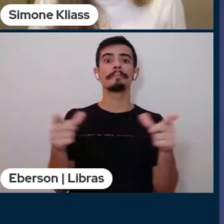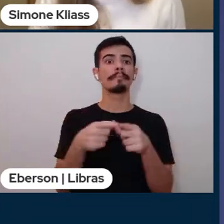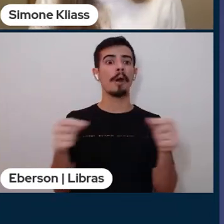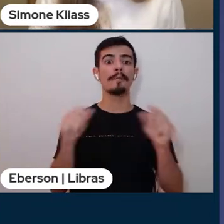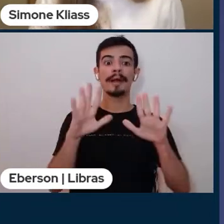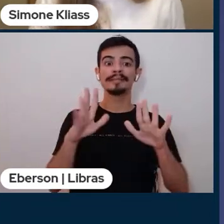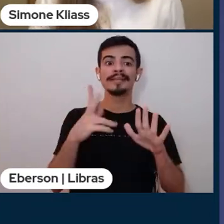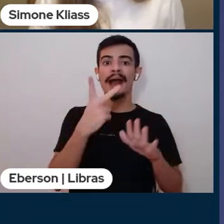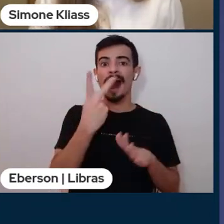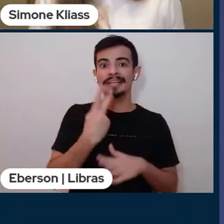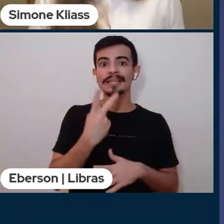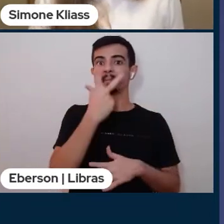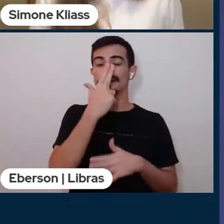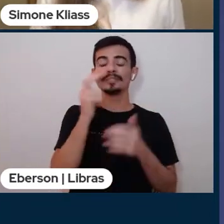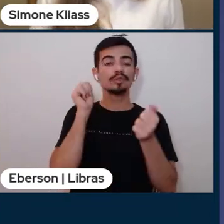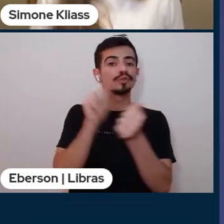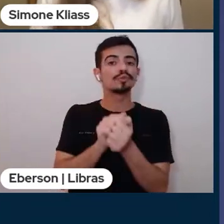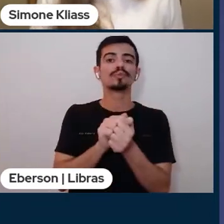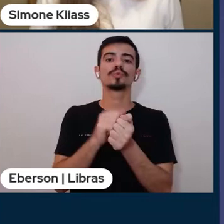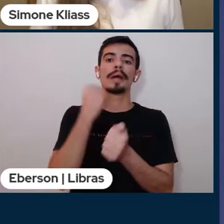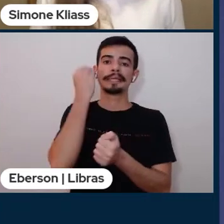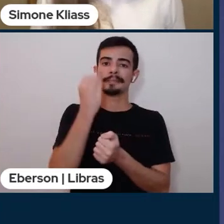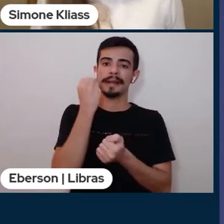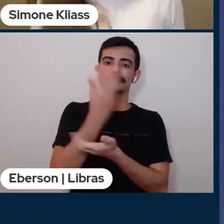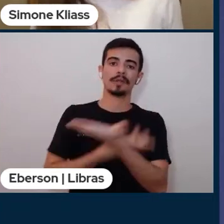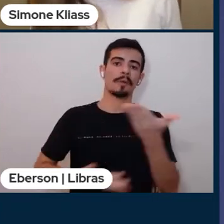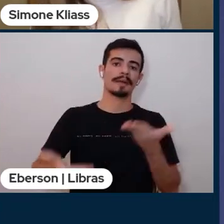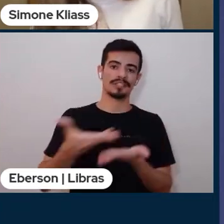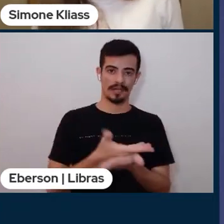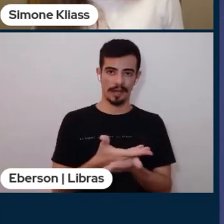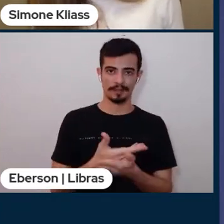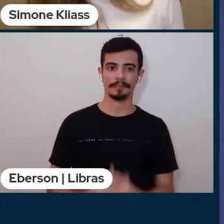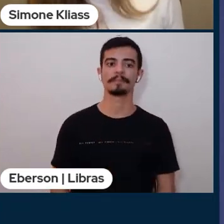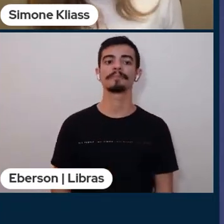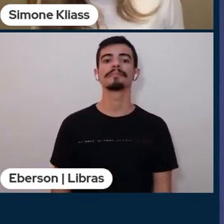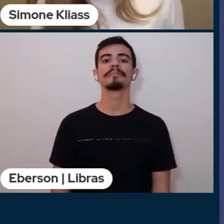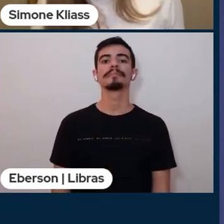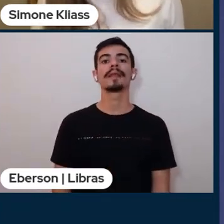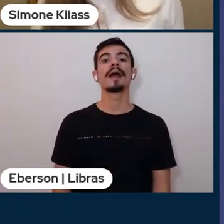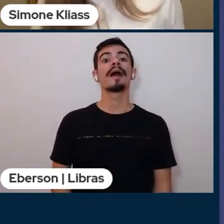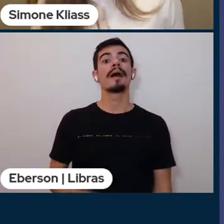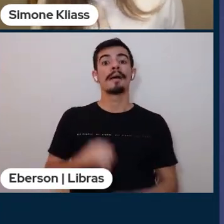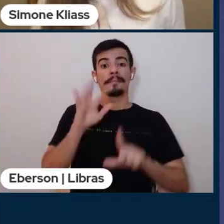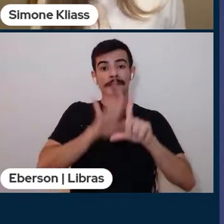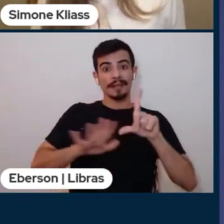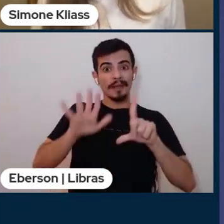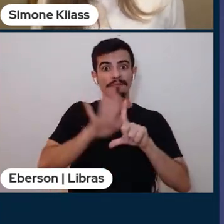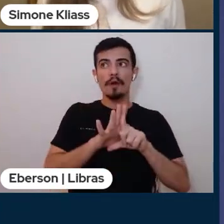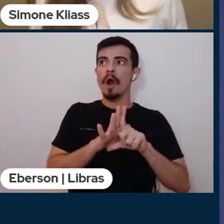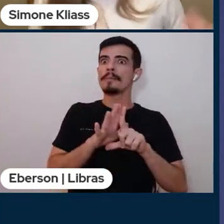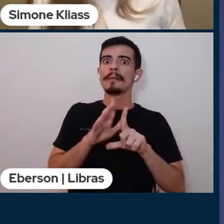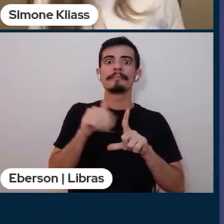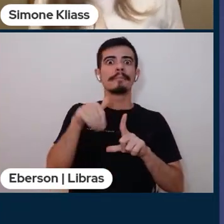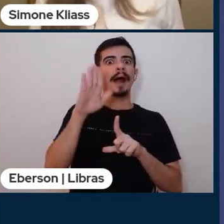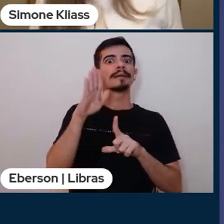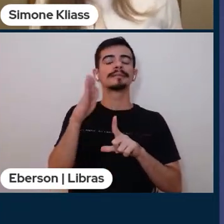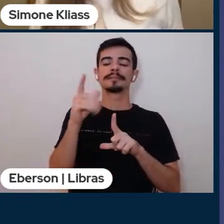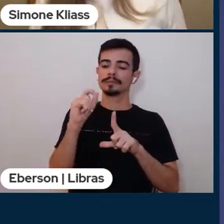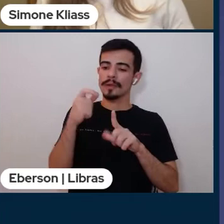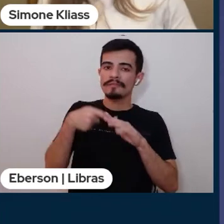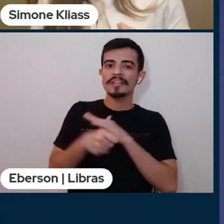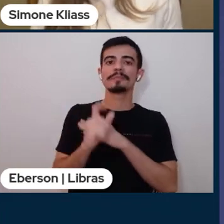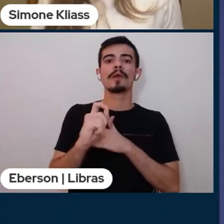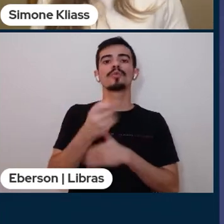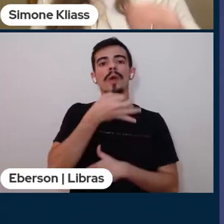síncrona tá as plataformas estão investindo muito no áudio muito mais que a gente imagina nesse áudio